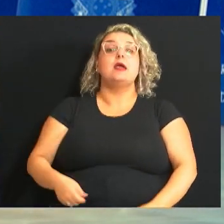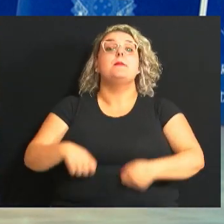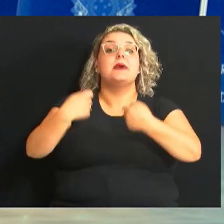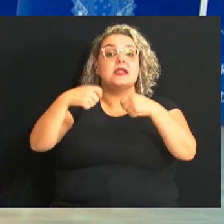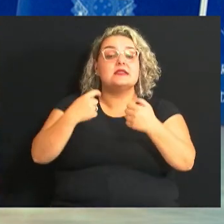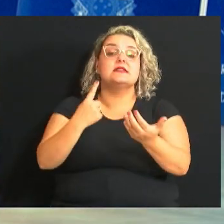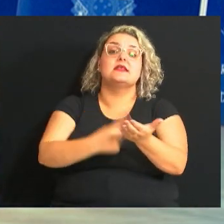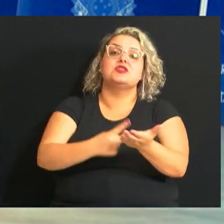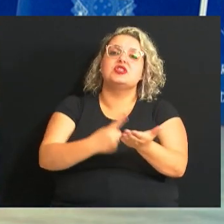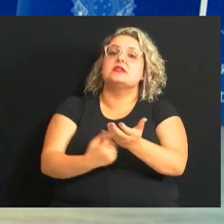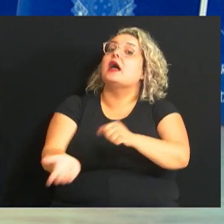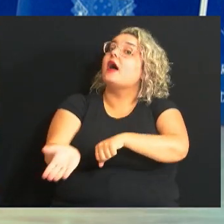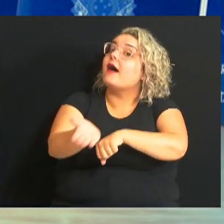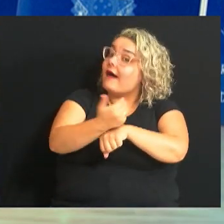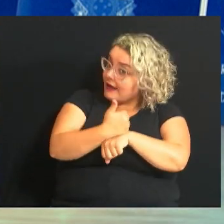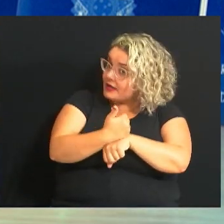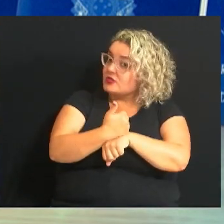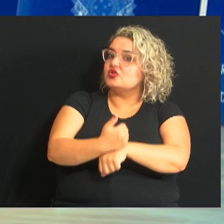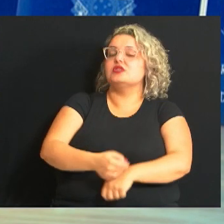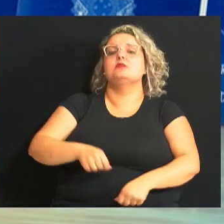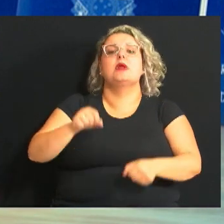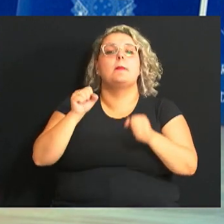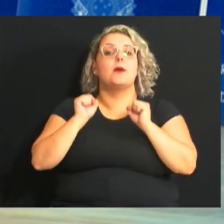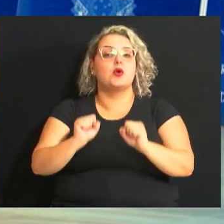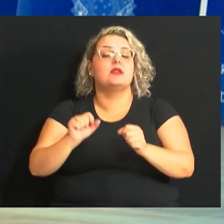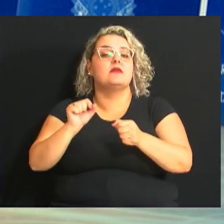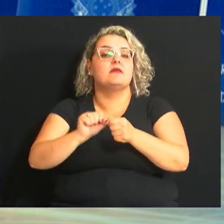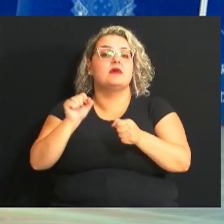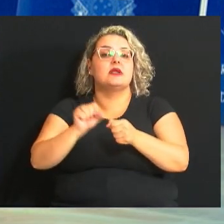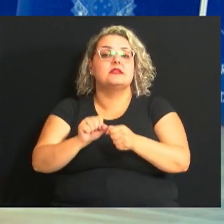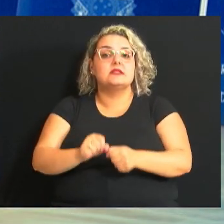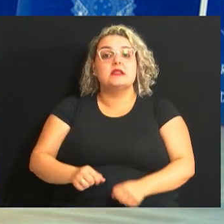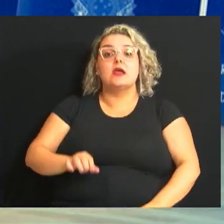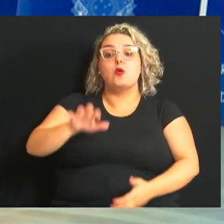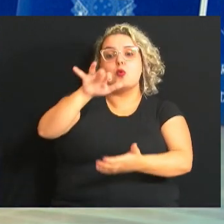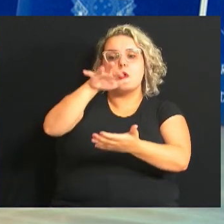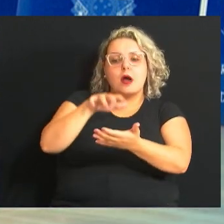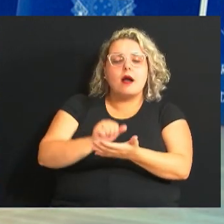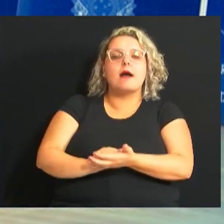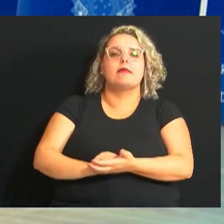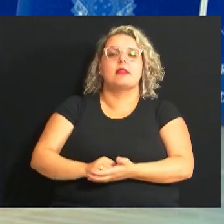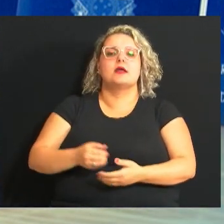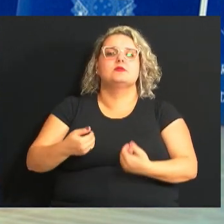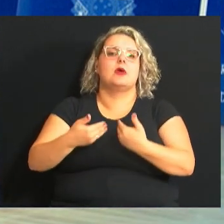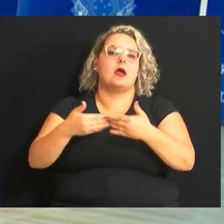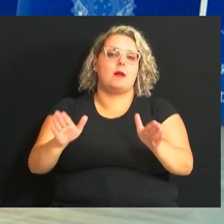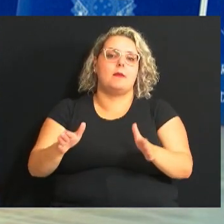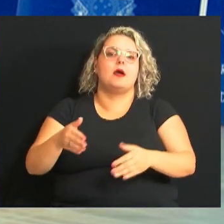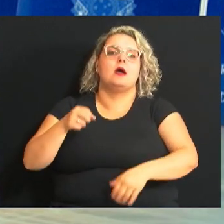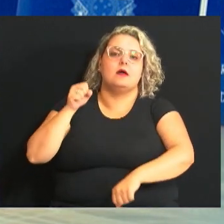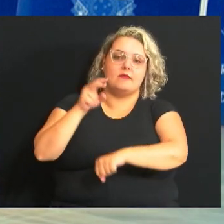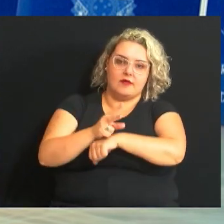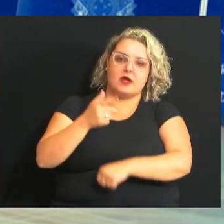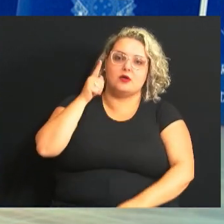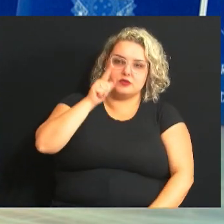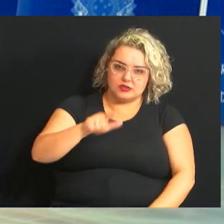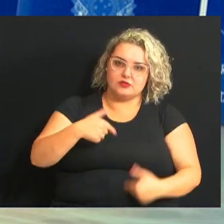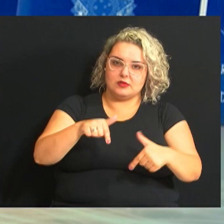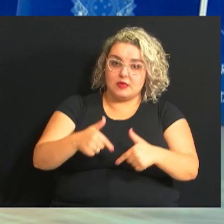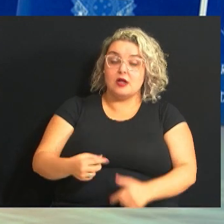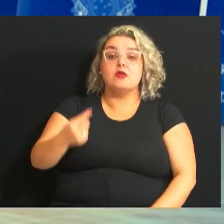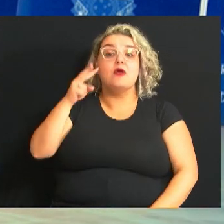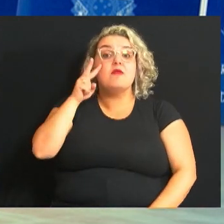armador, assistente de engenharia, atendente de lanchonete, auxiliar